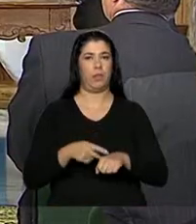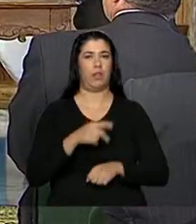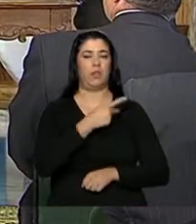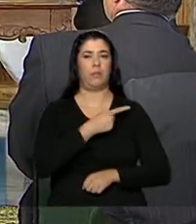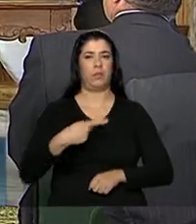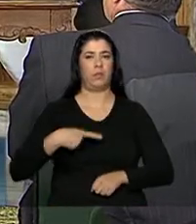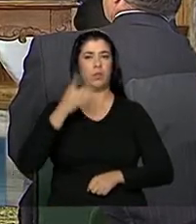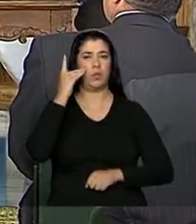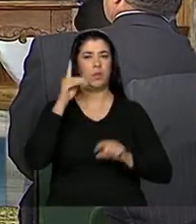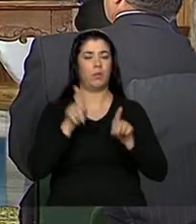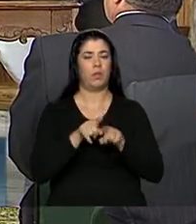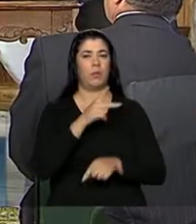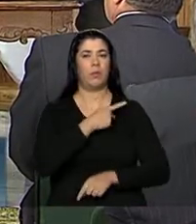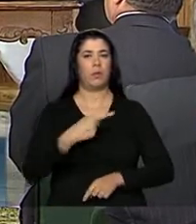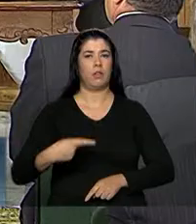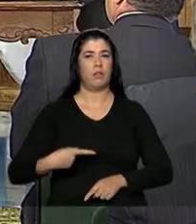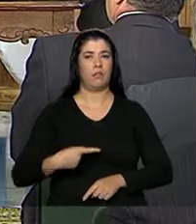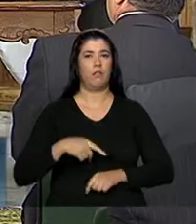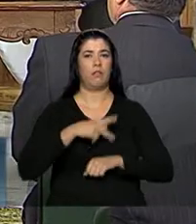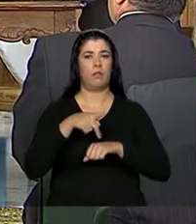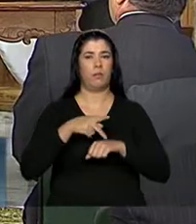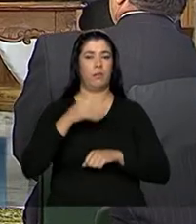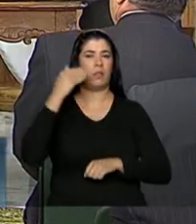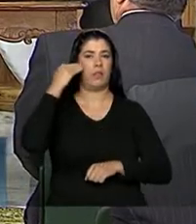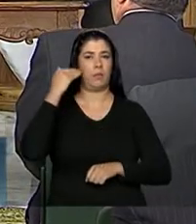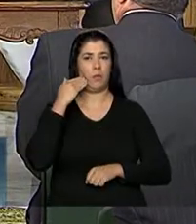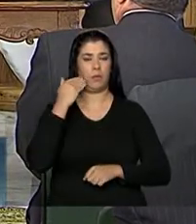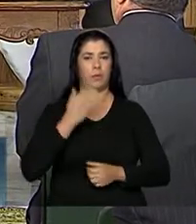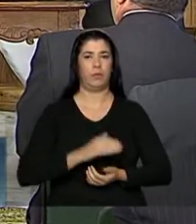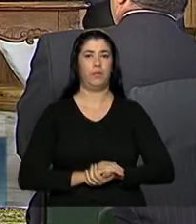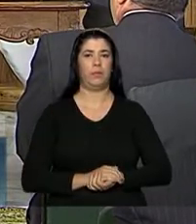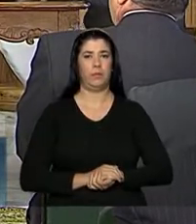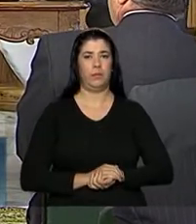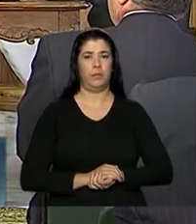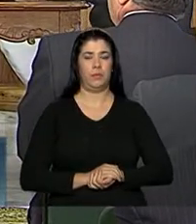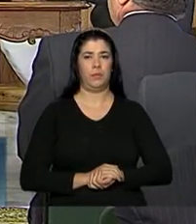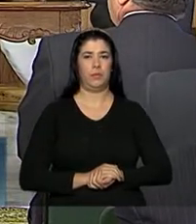Rousseff e a presidenta da República da Coreia.